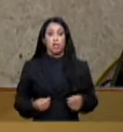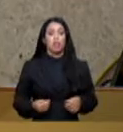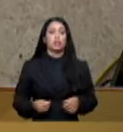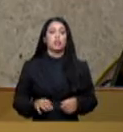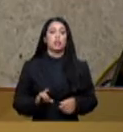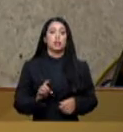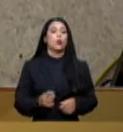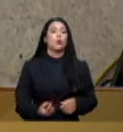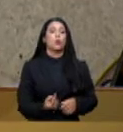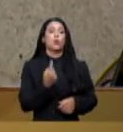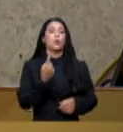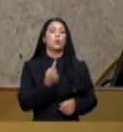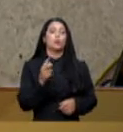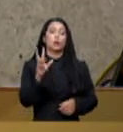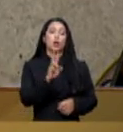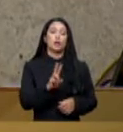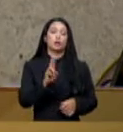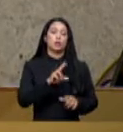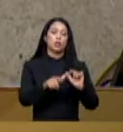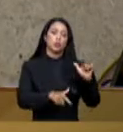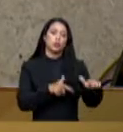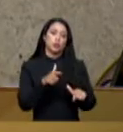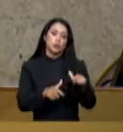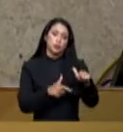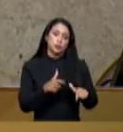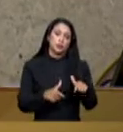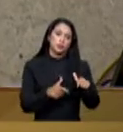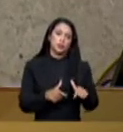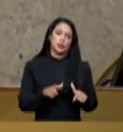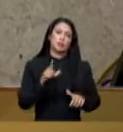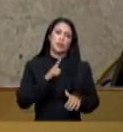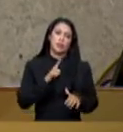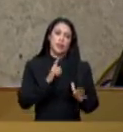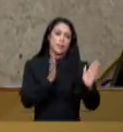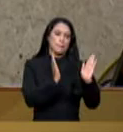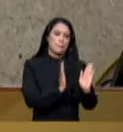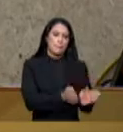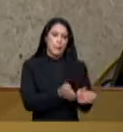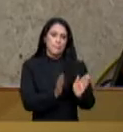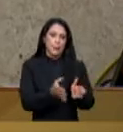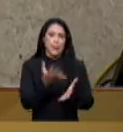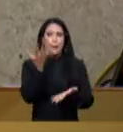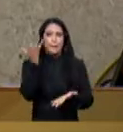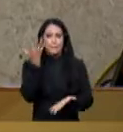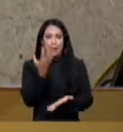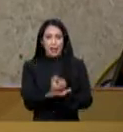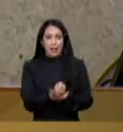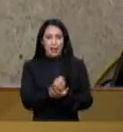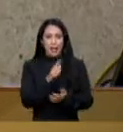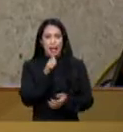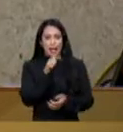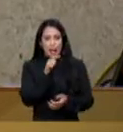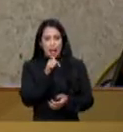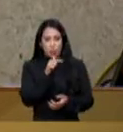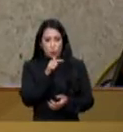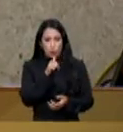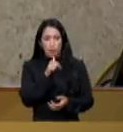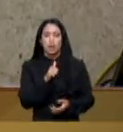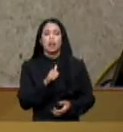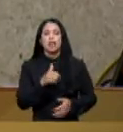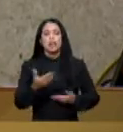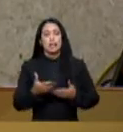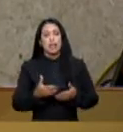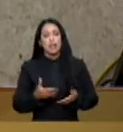serviço, além da existência de várias etapas, como captação, tratamento,